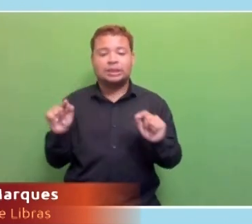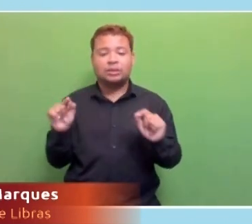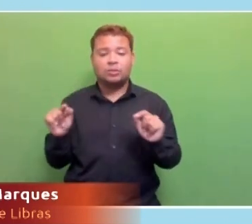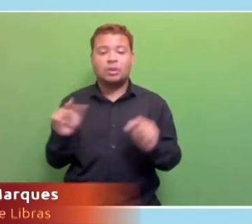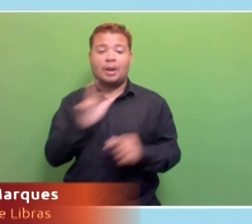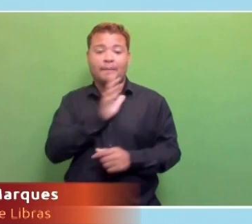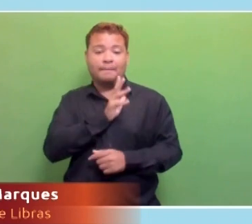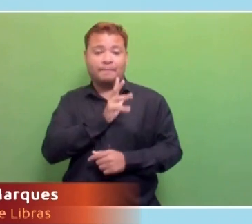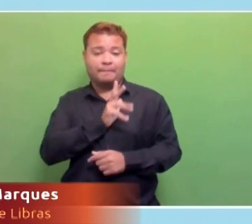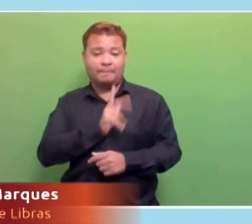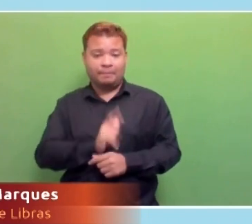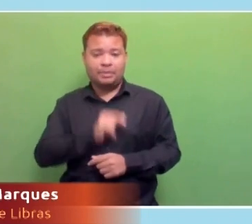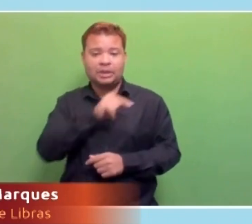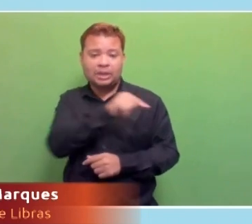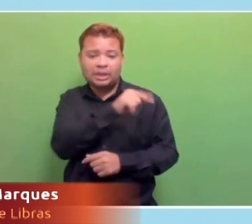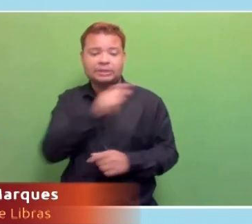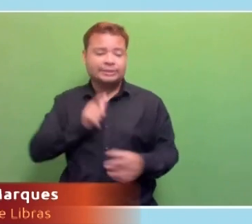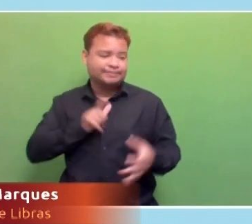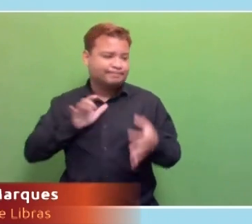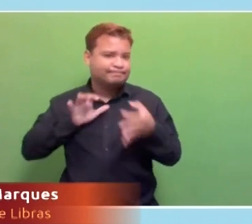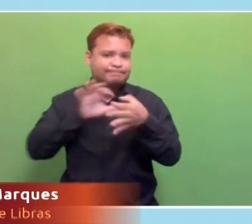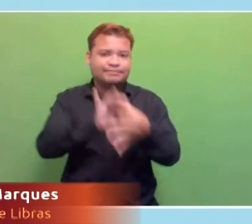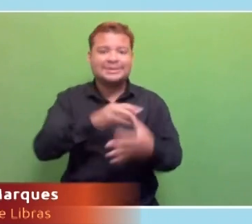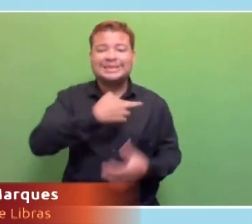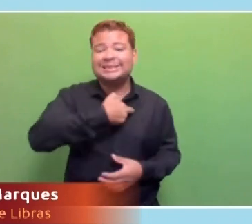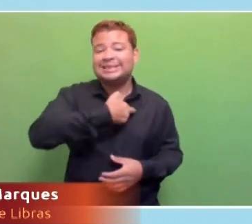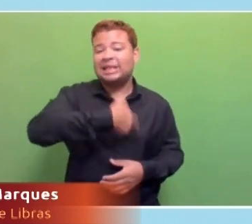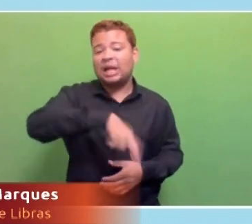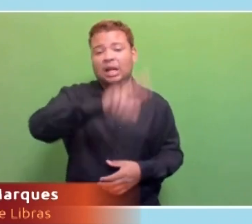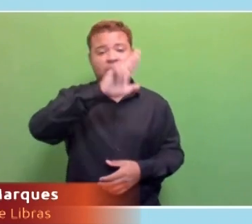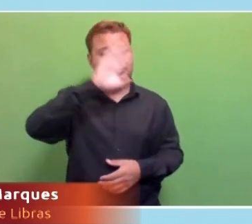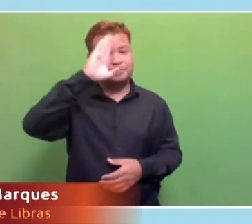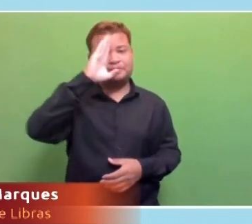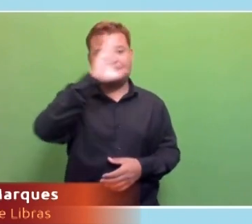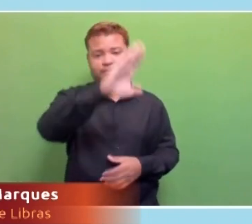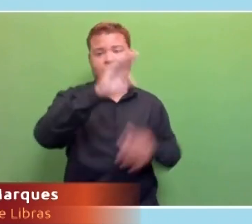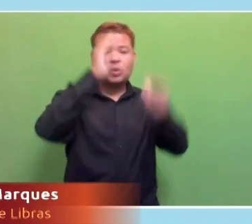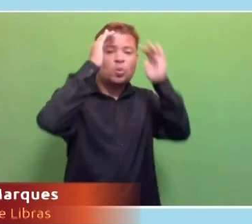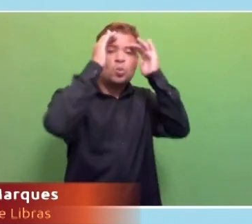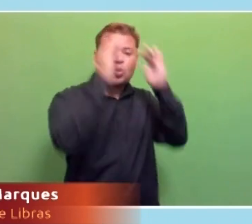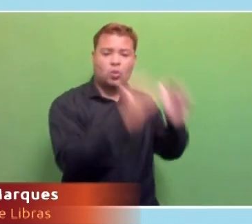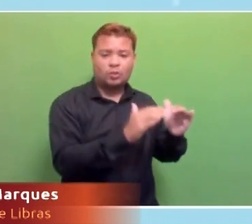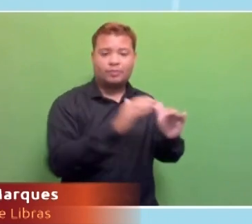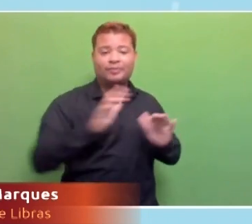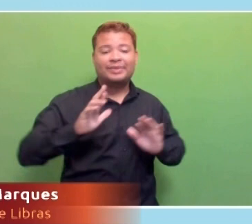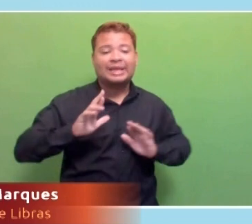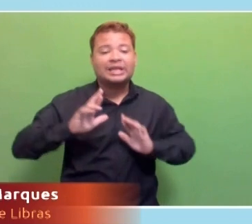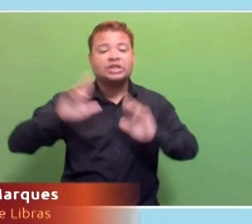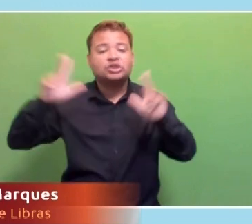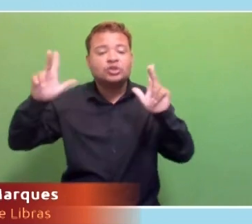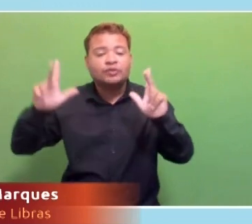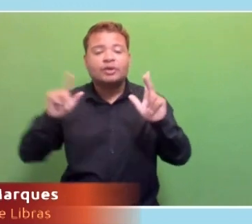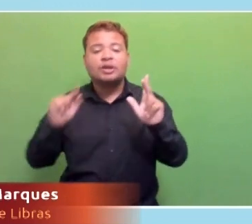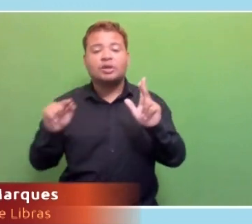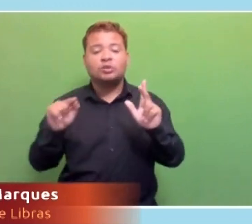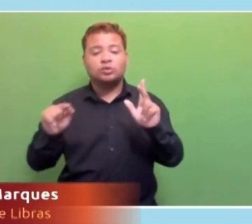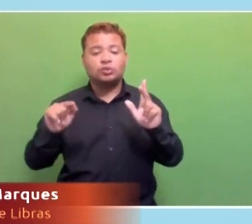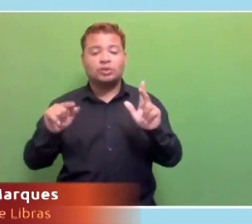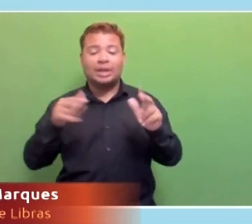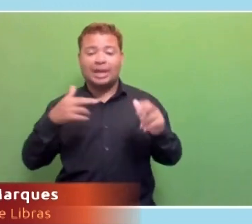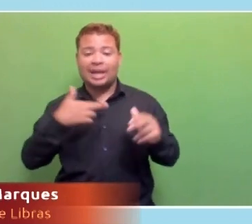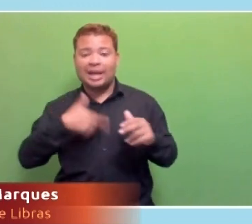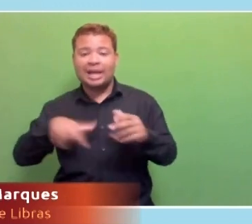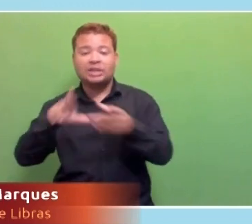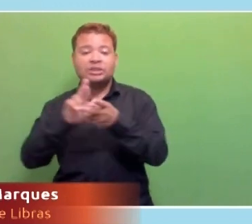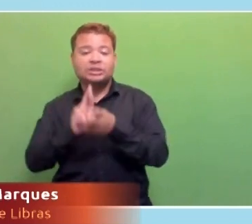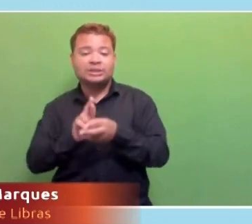fortemente religiosa e diferenciada daquela que é uma força laica, que, em